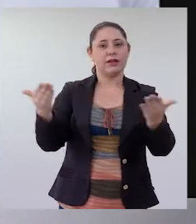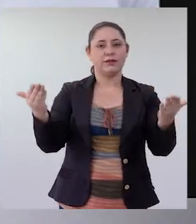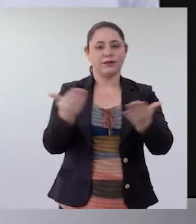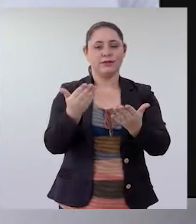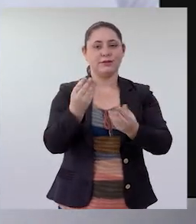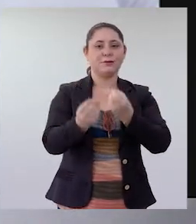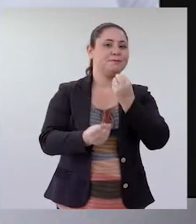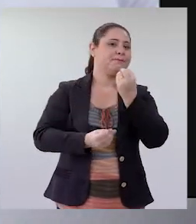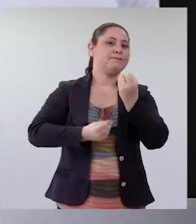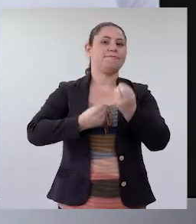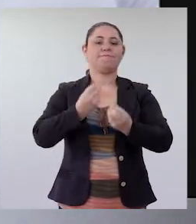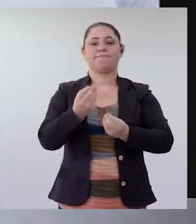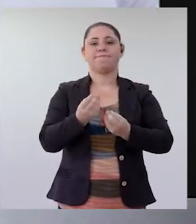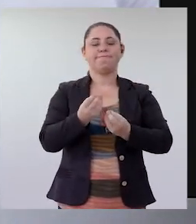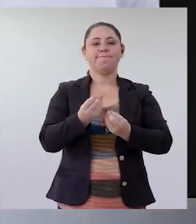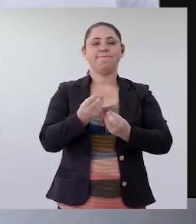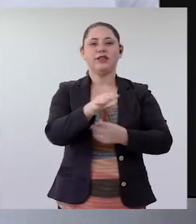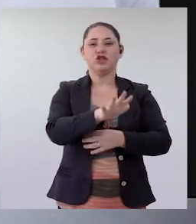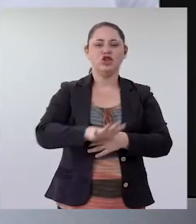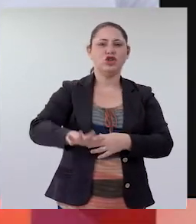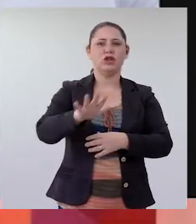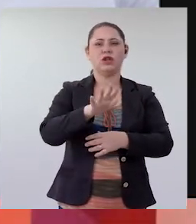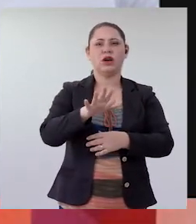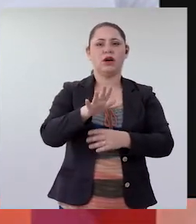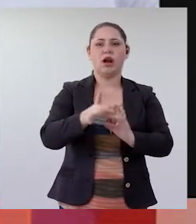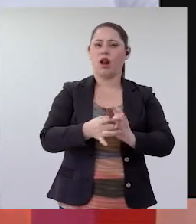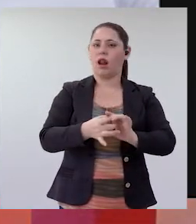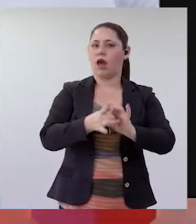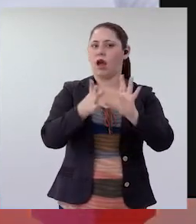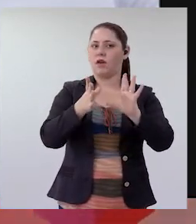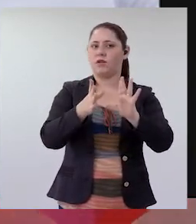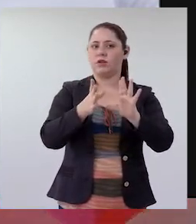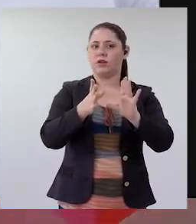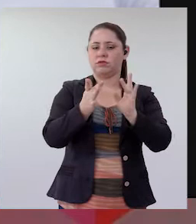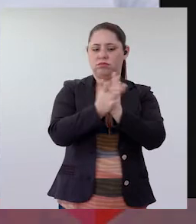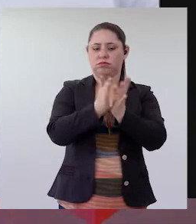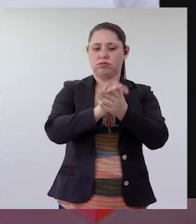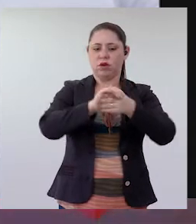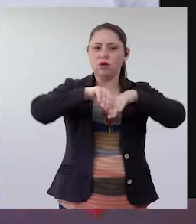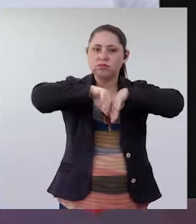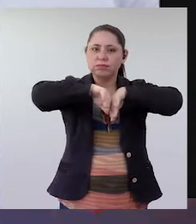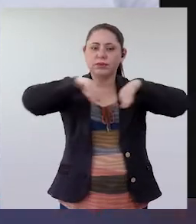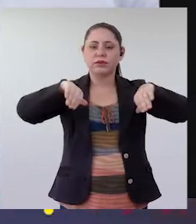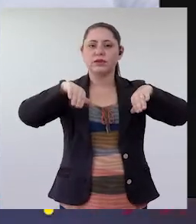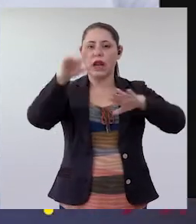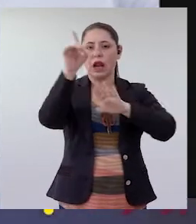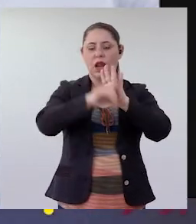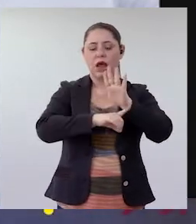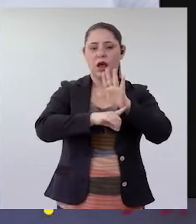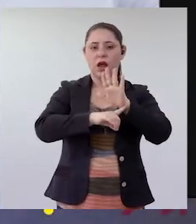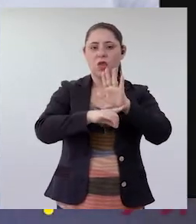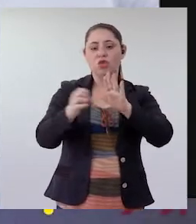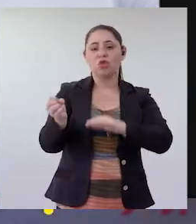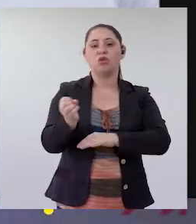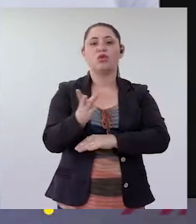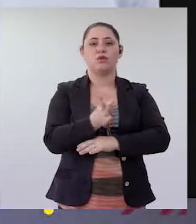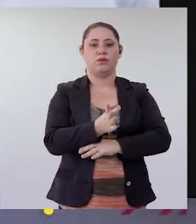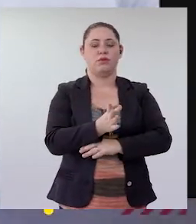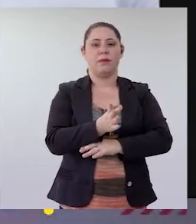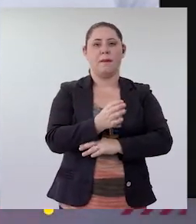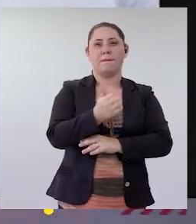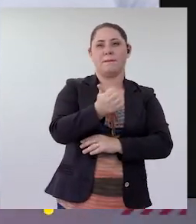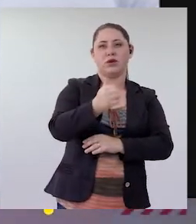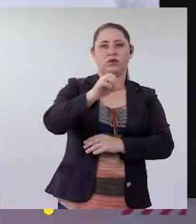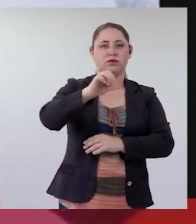De um modo geral, a permissão para o divórcio ainda é recente no nosso direito, no nosso ordenamento jurídico. Ela